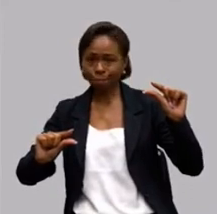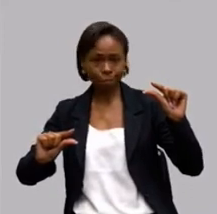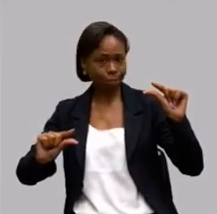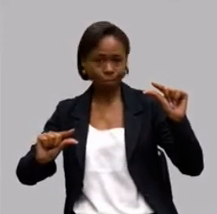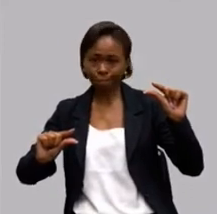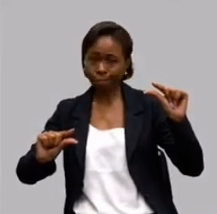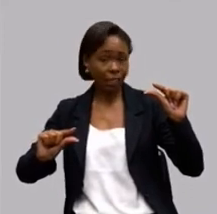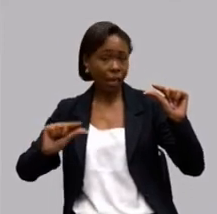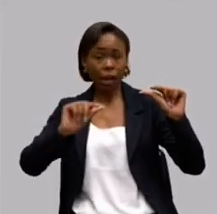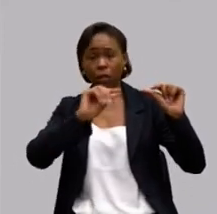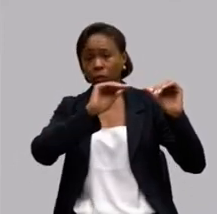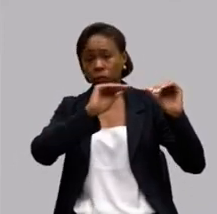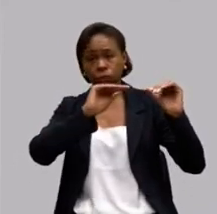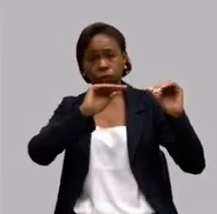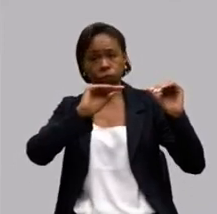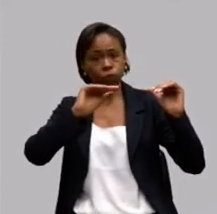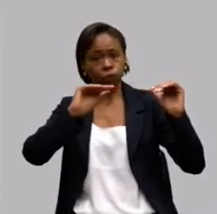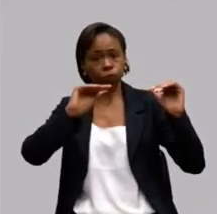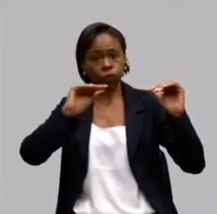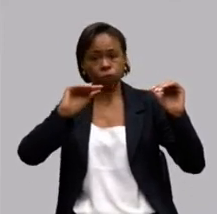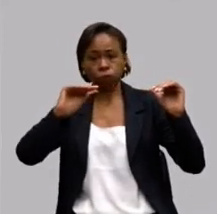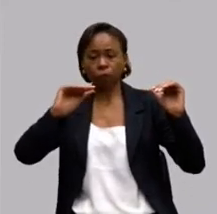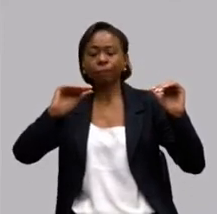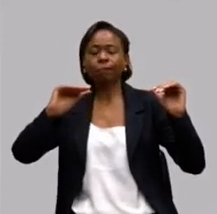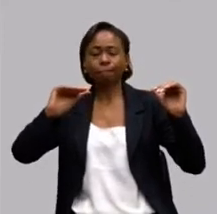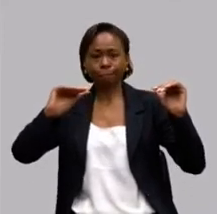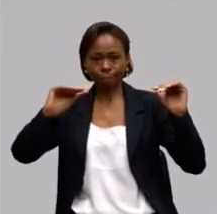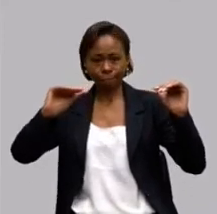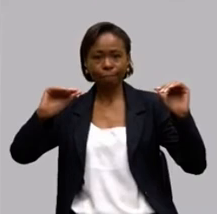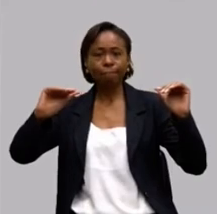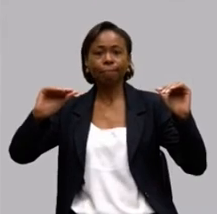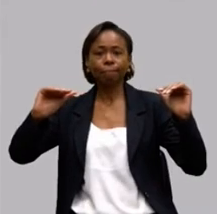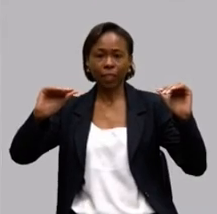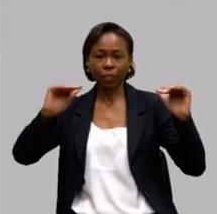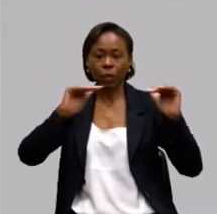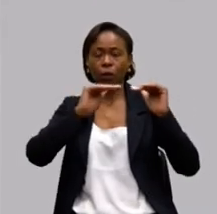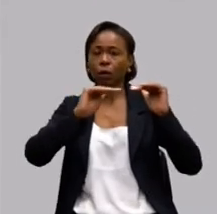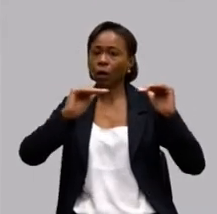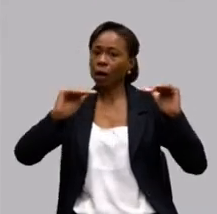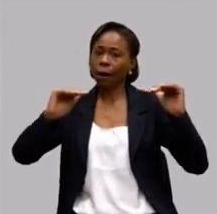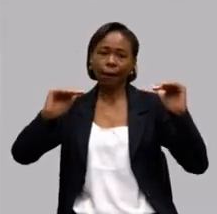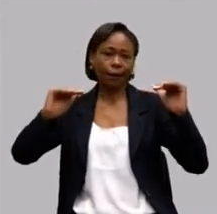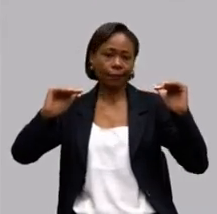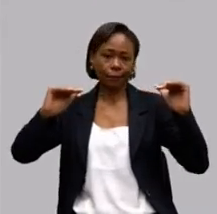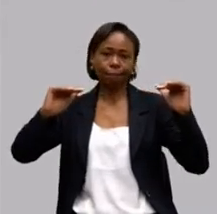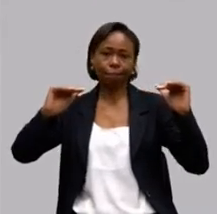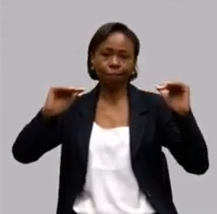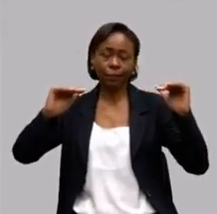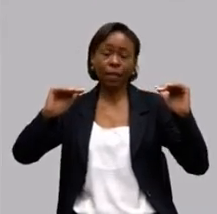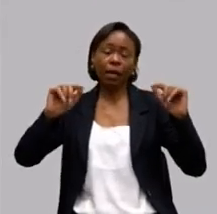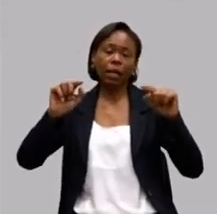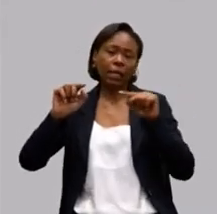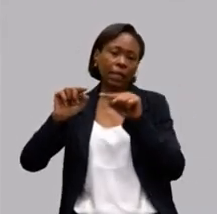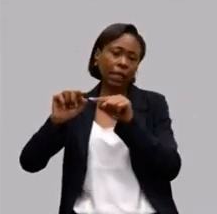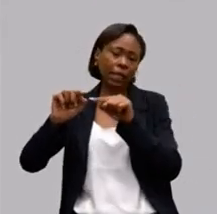a rotina de permanecer estável, né, nos limites altos, e chega lá